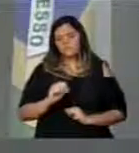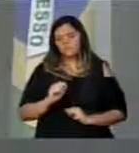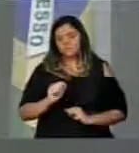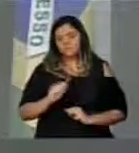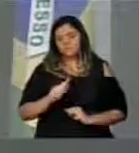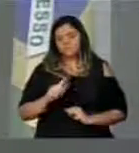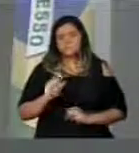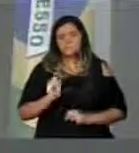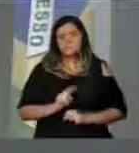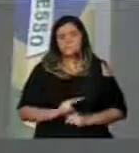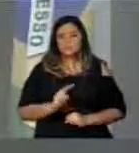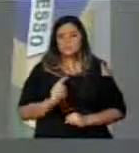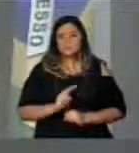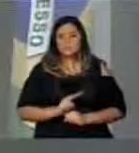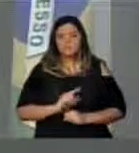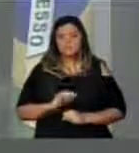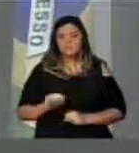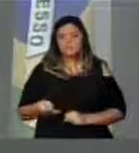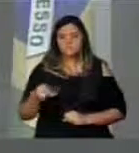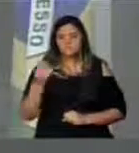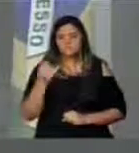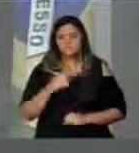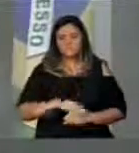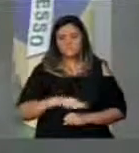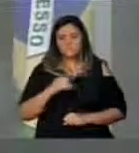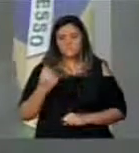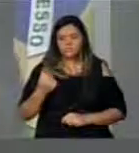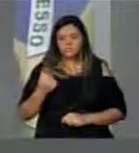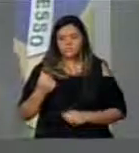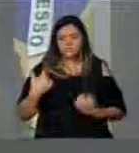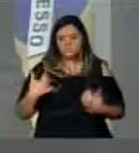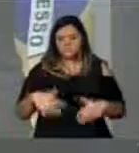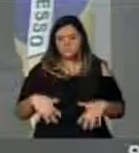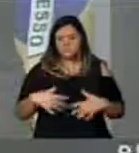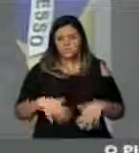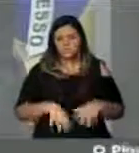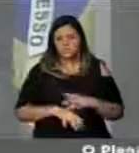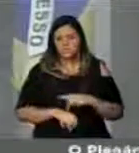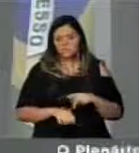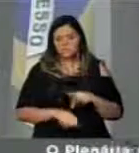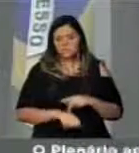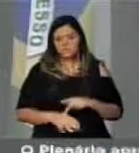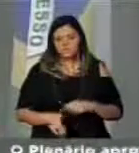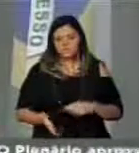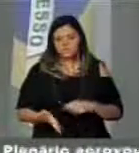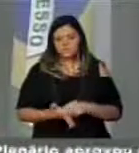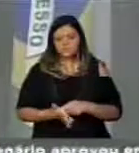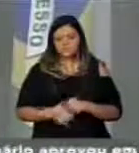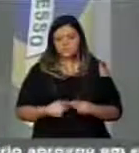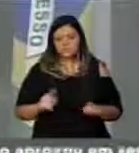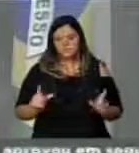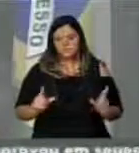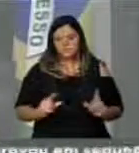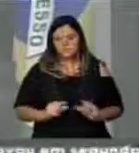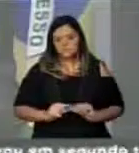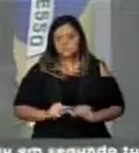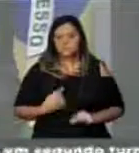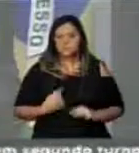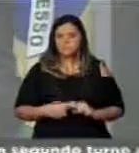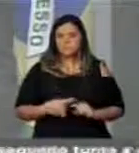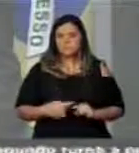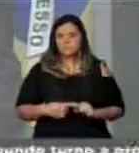mais caros que nós pagamos que o país inteiro paga mas que foi reduzida exatamente no sentido de dar alguma garantia